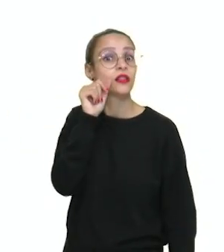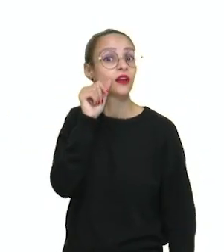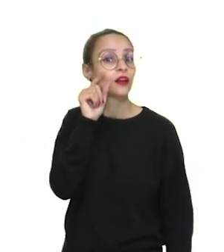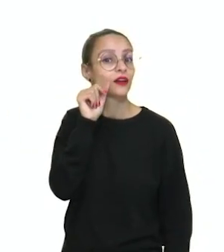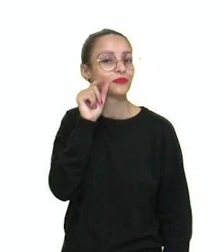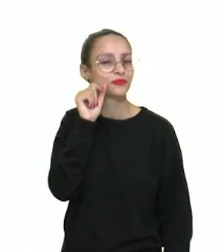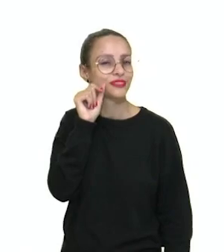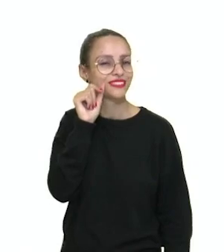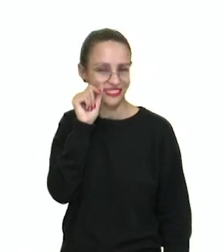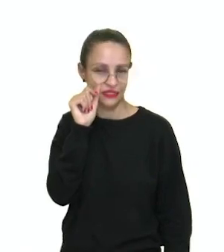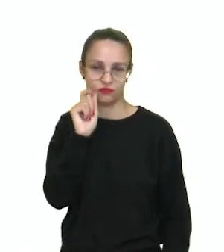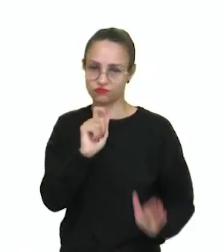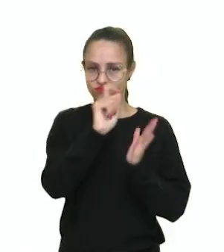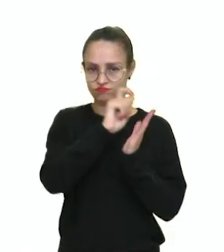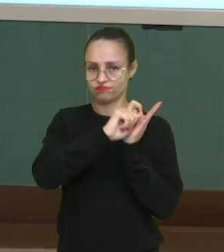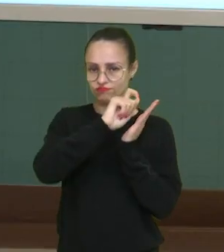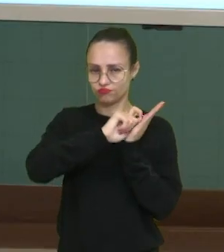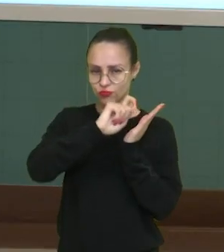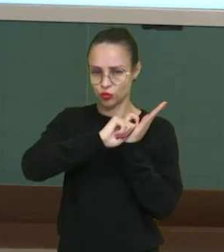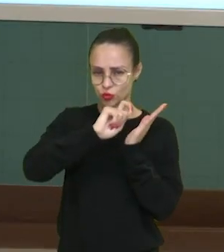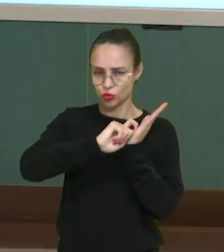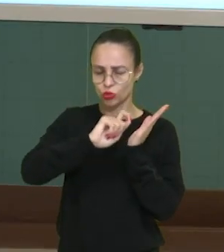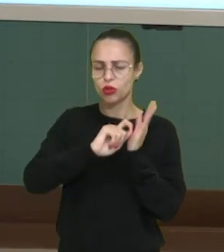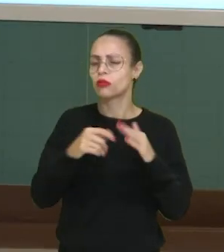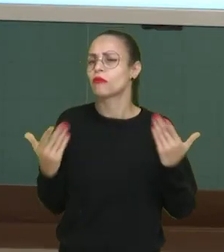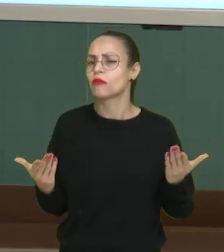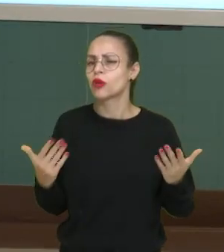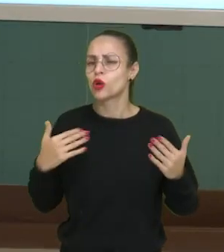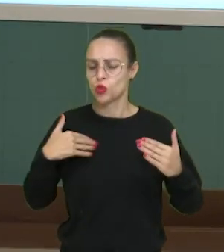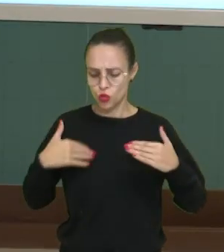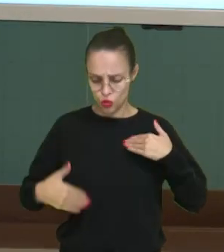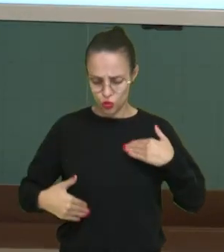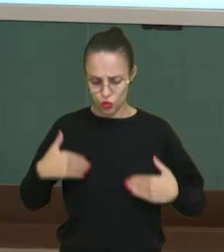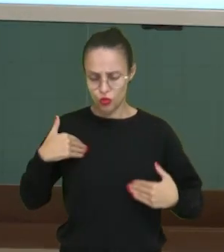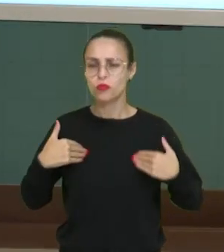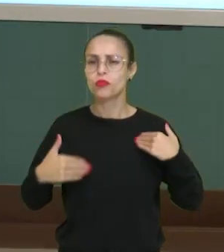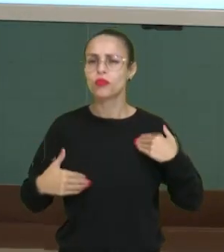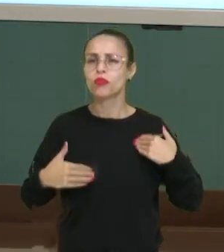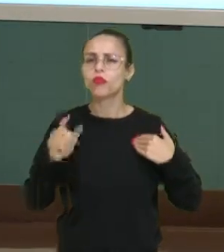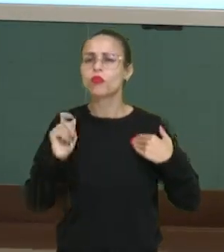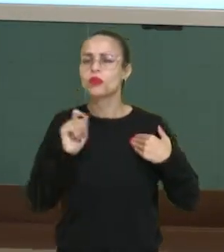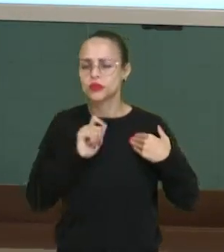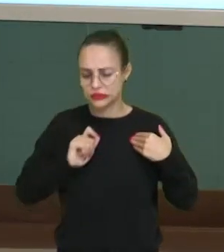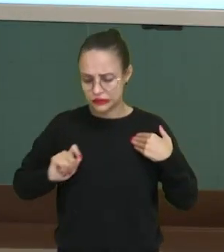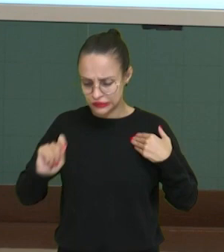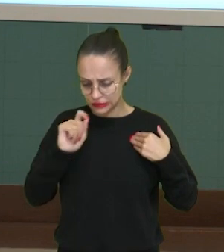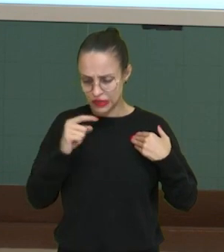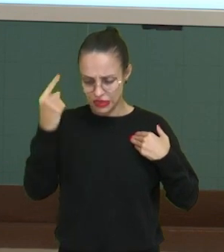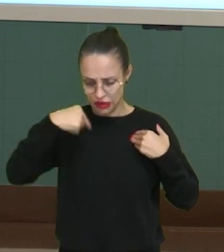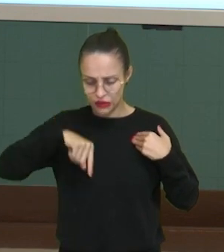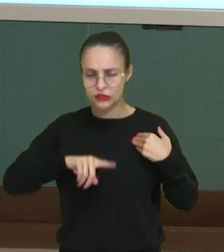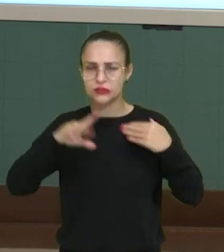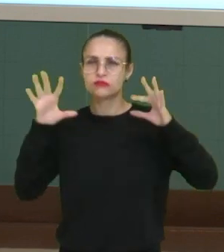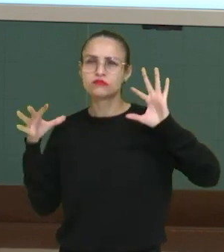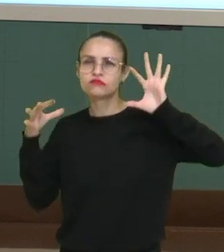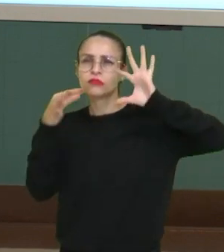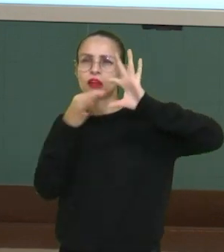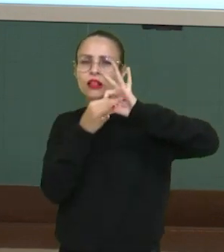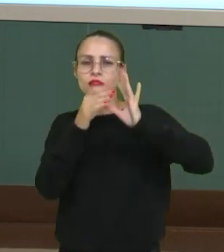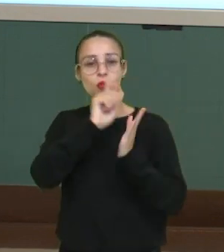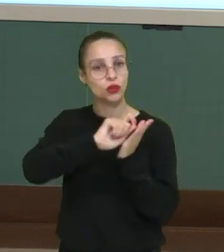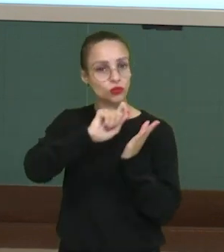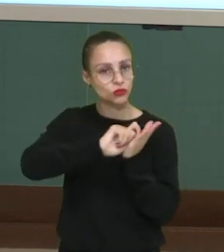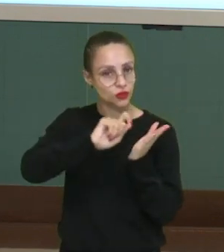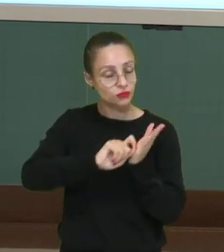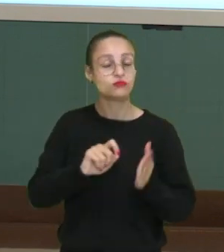está anotando. Que parte do corpo tem relação com anotar, escrever? Isso mesmo,